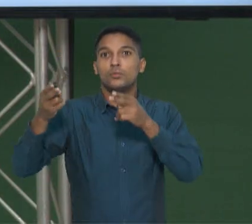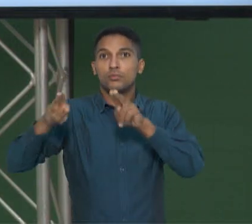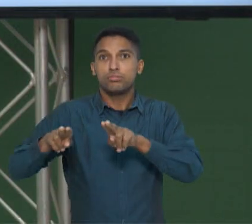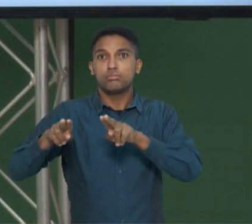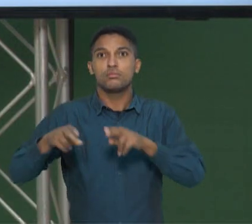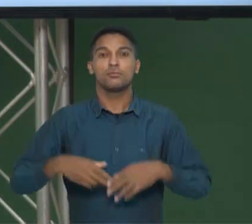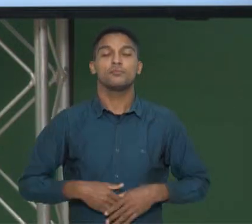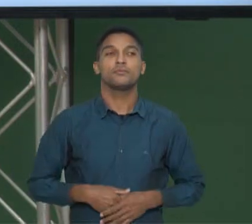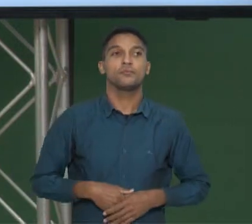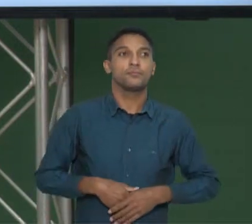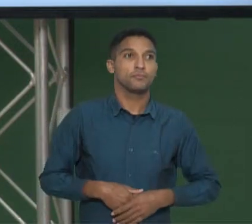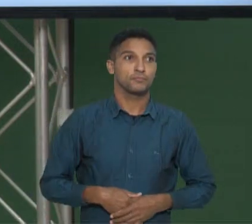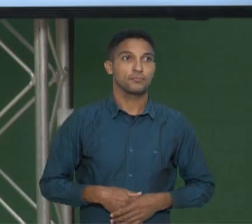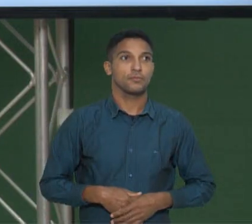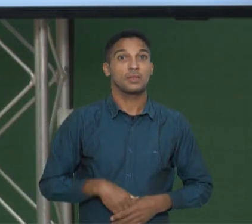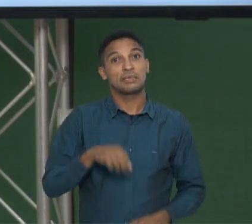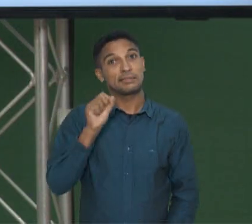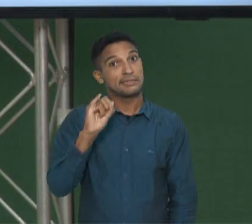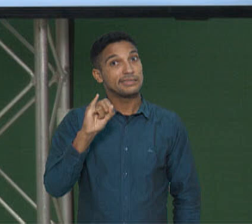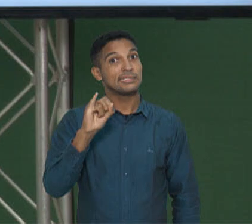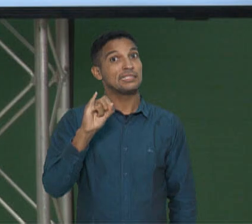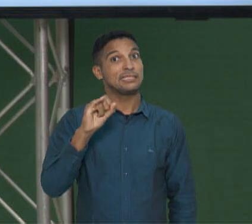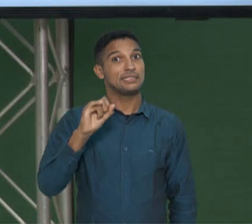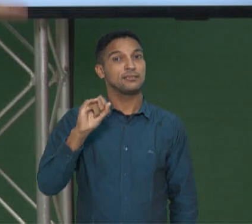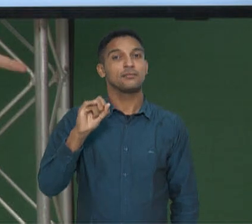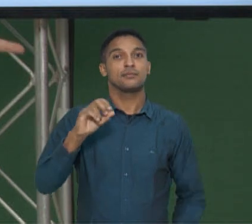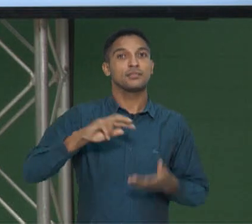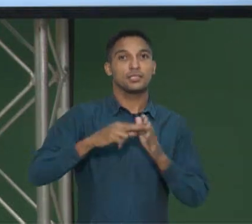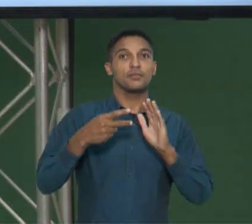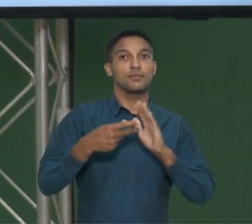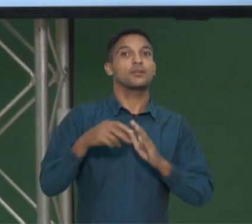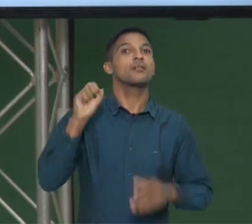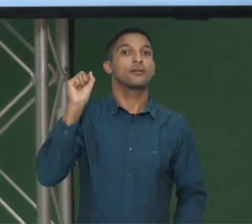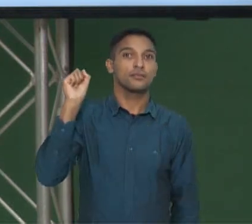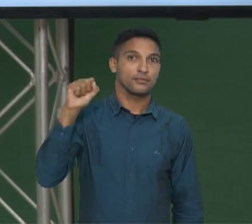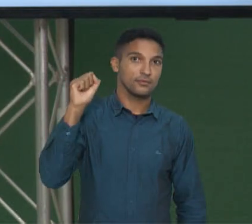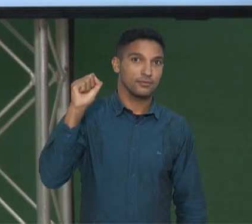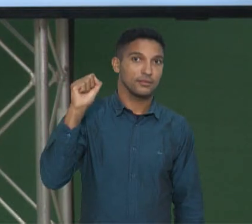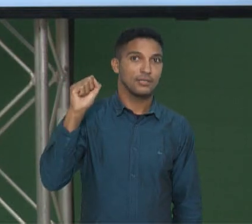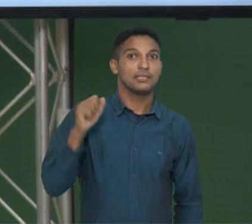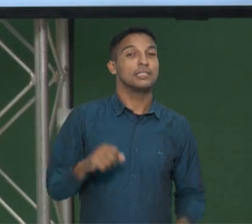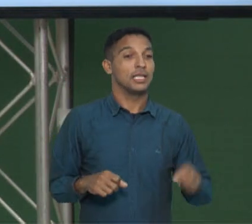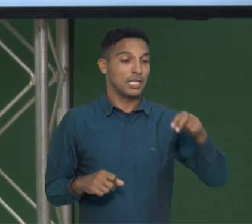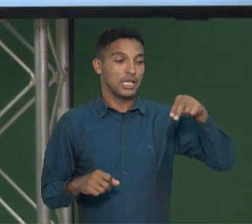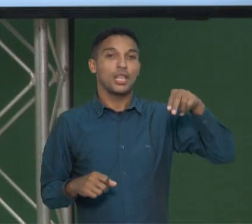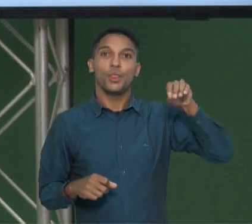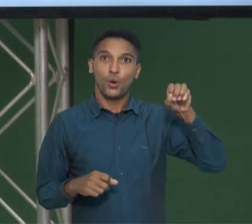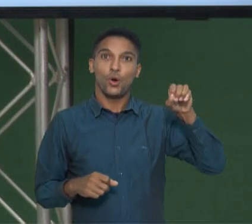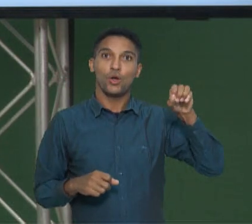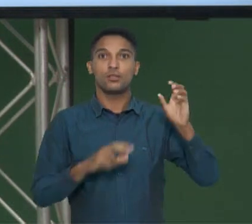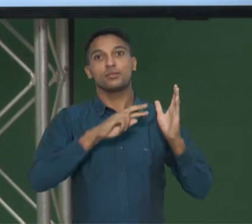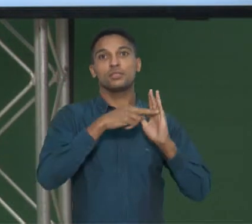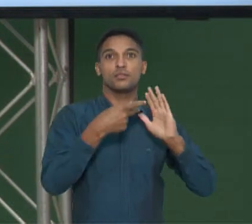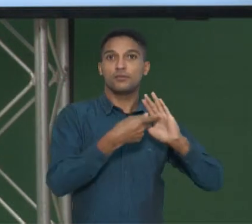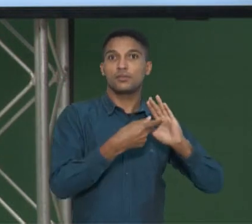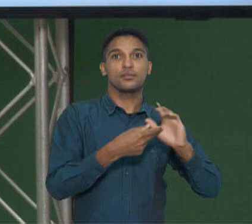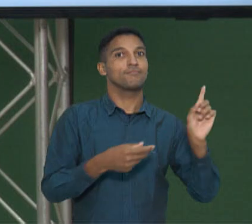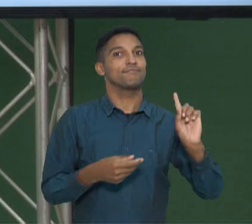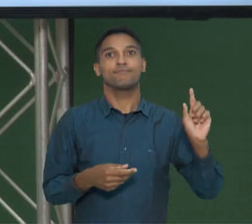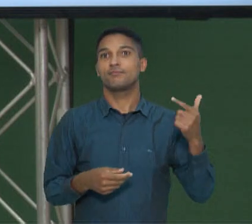Se tienen, sí, tenemos, no, no tenemos ninguna. E quanto cuesta,